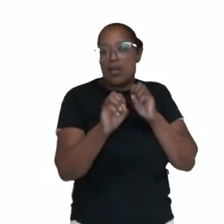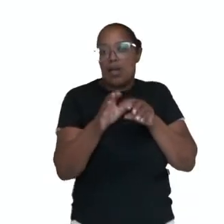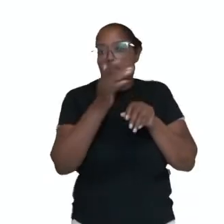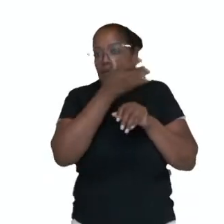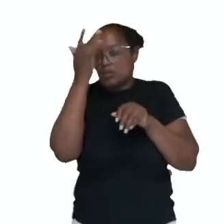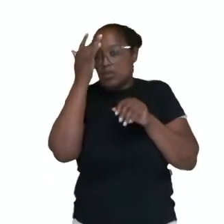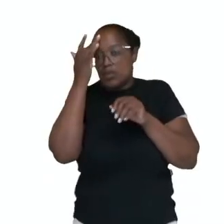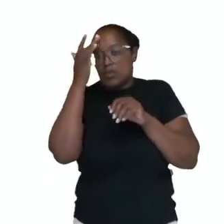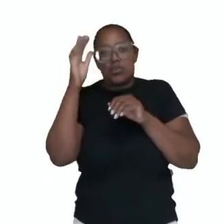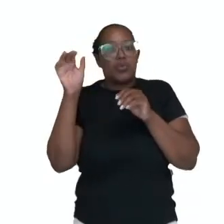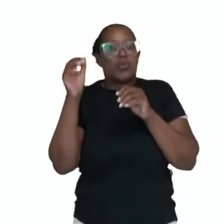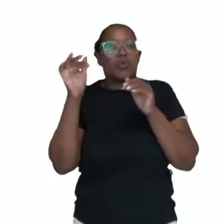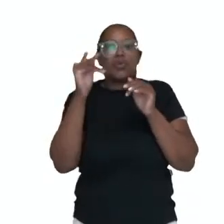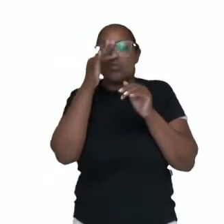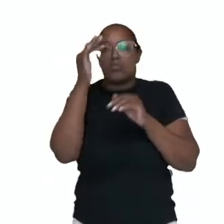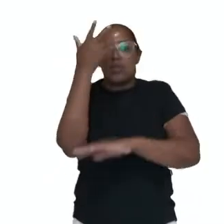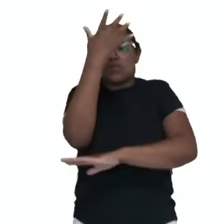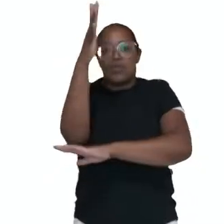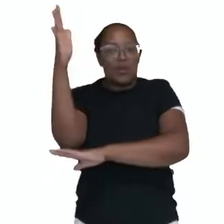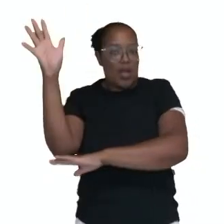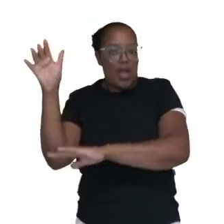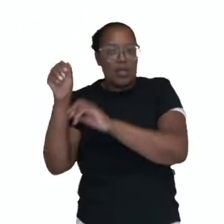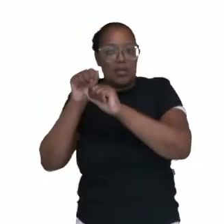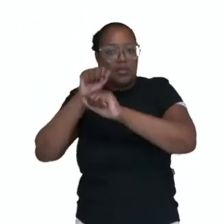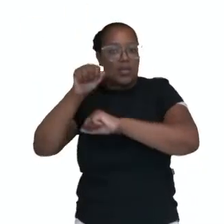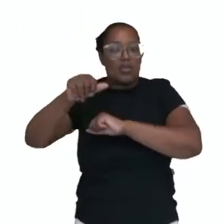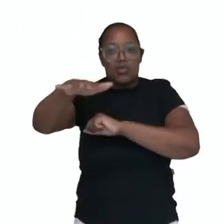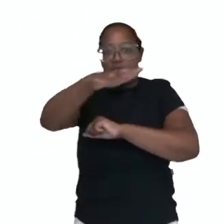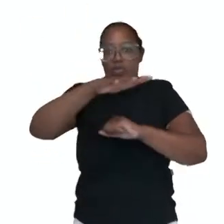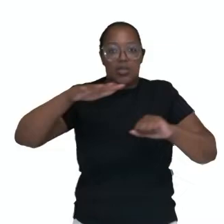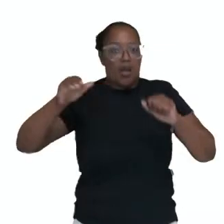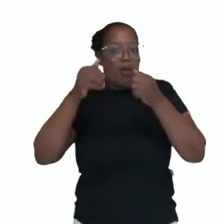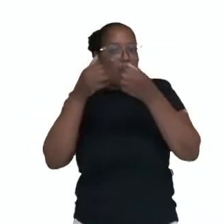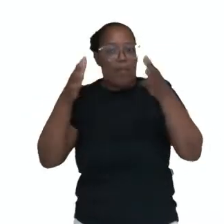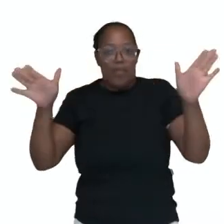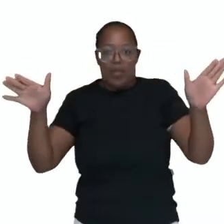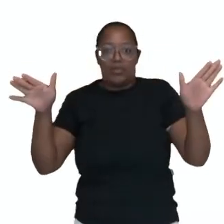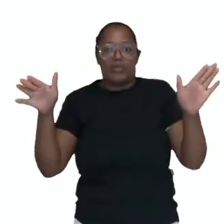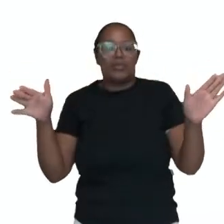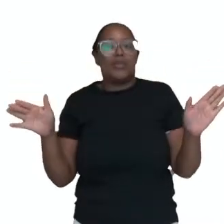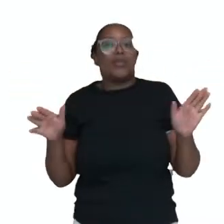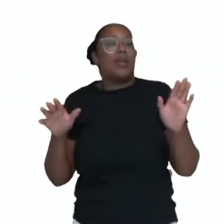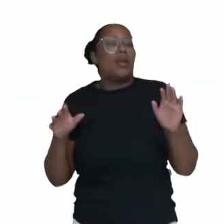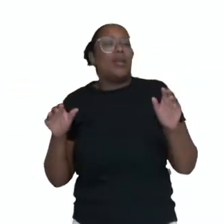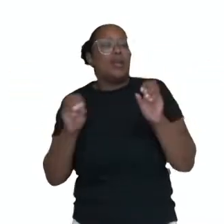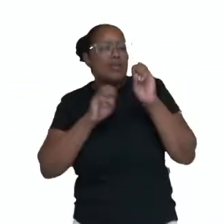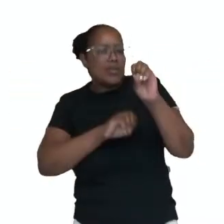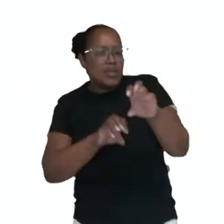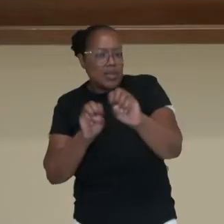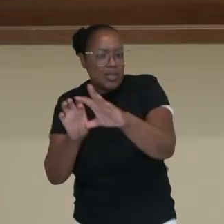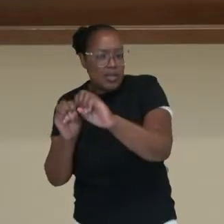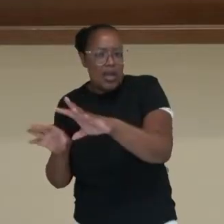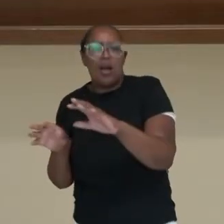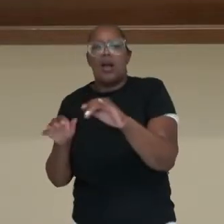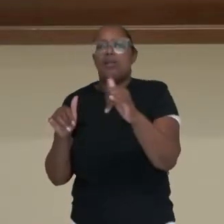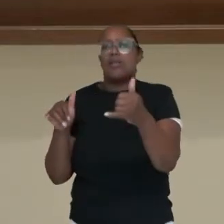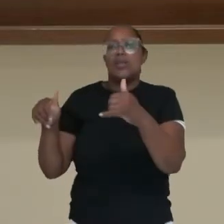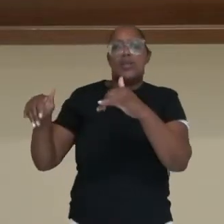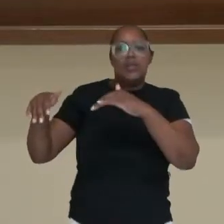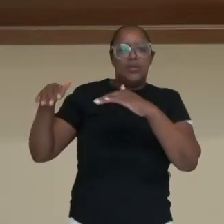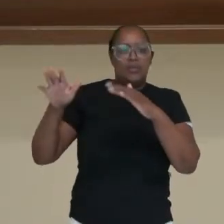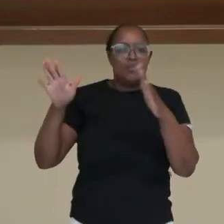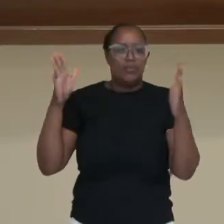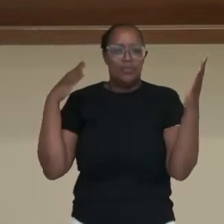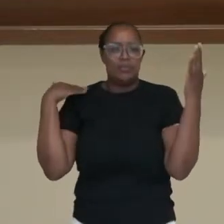inclusive caminhando, enquanto lia e dava preleções. Enquanto ele estava ensinando a galera, ele ia dando um rolê ali pela cidade